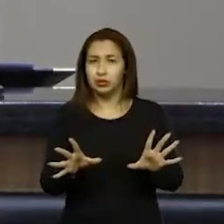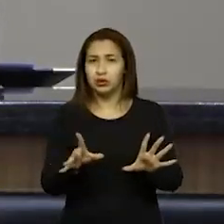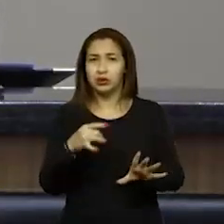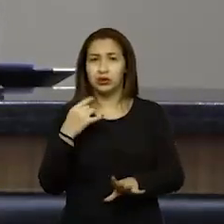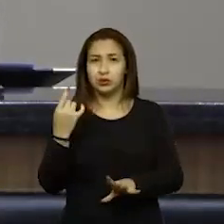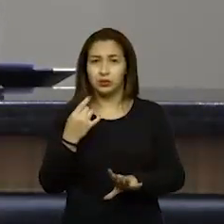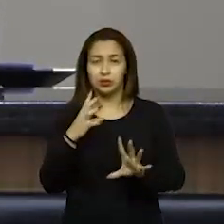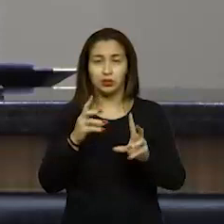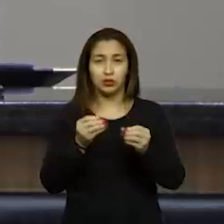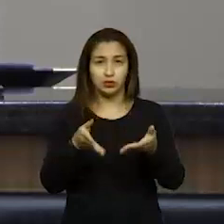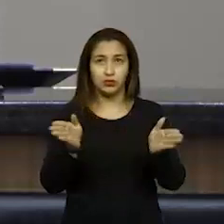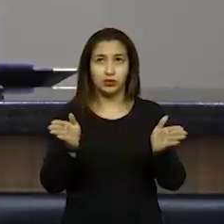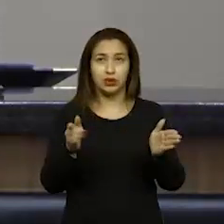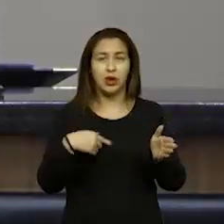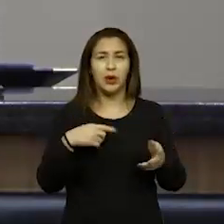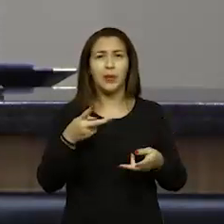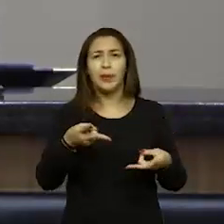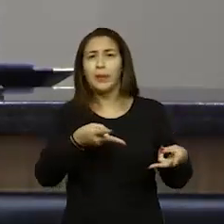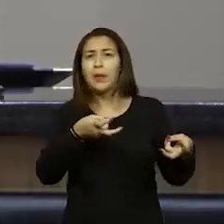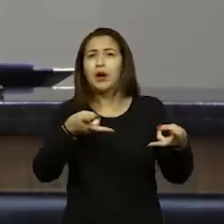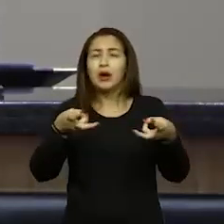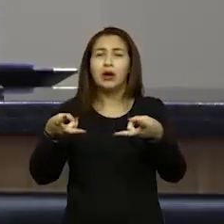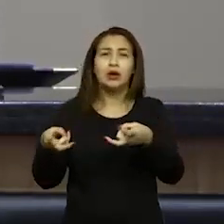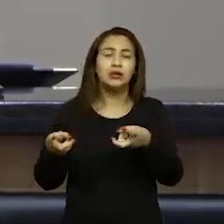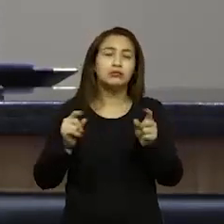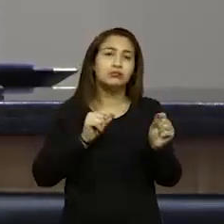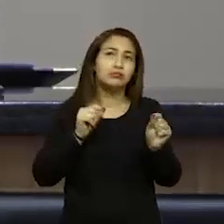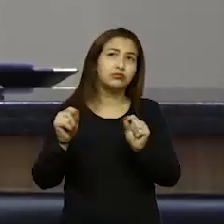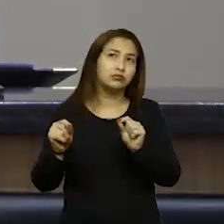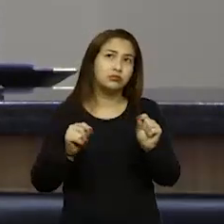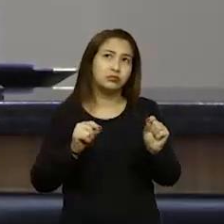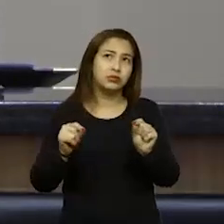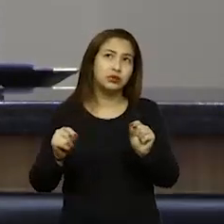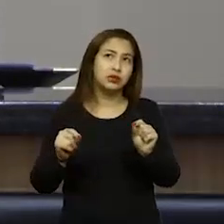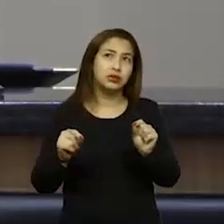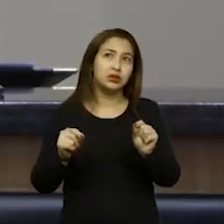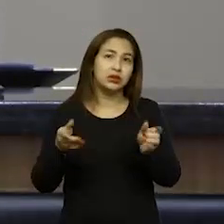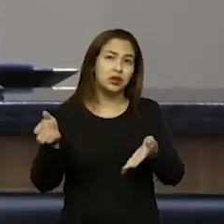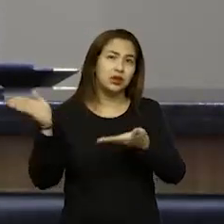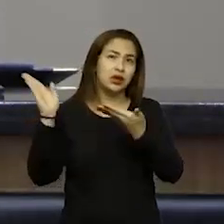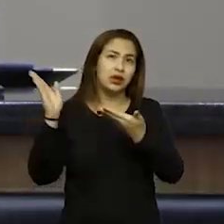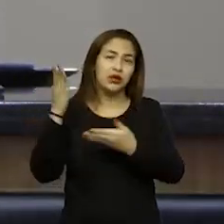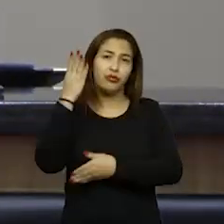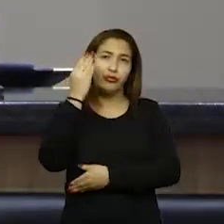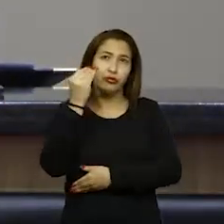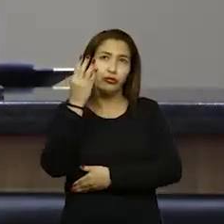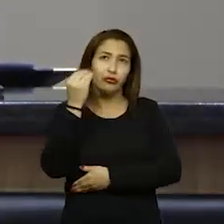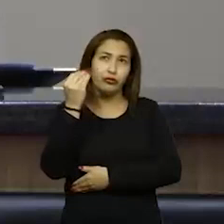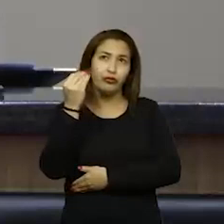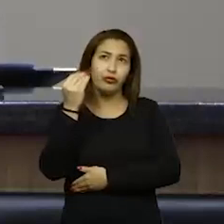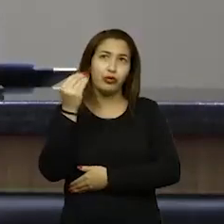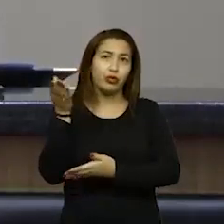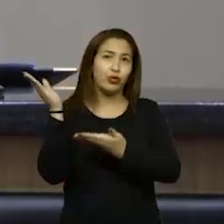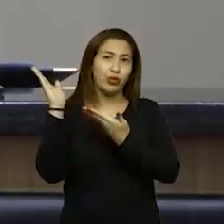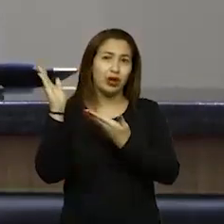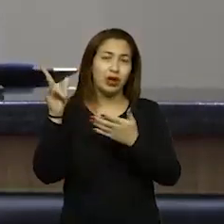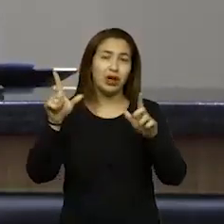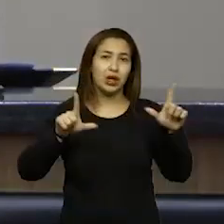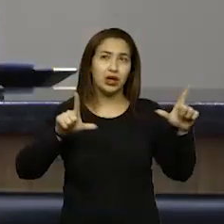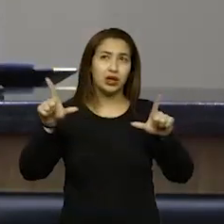eu estava observando agora as imagens que a nossa televisão